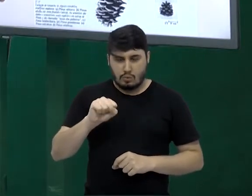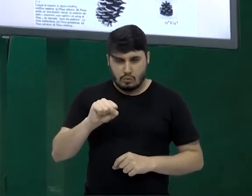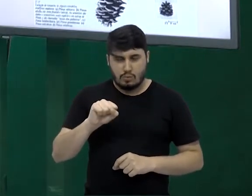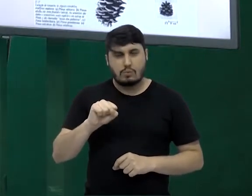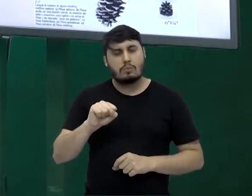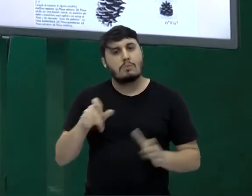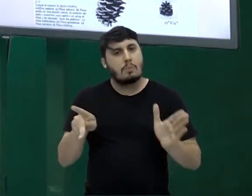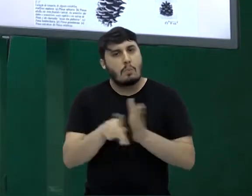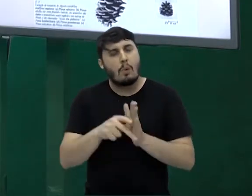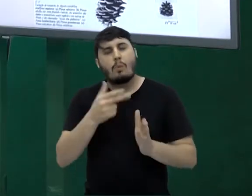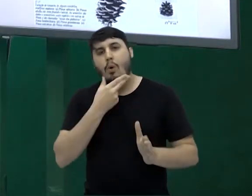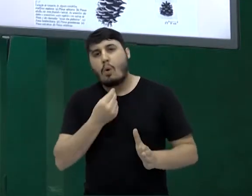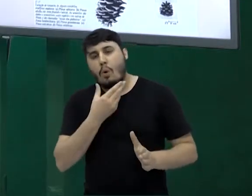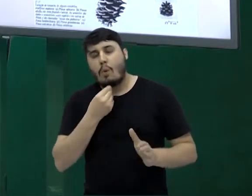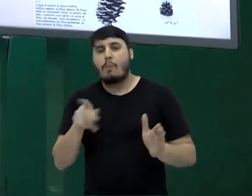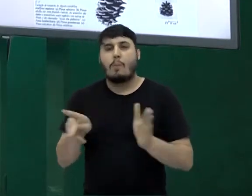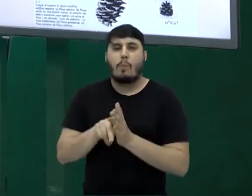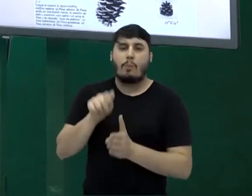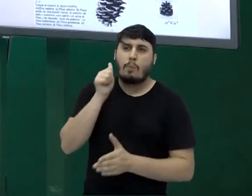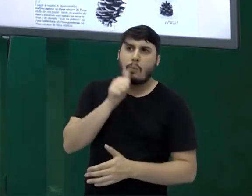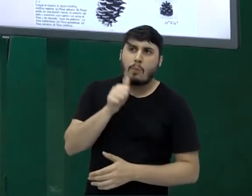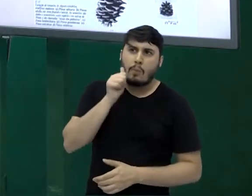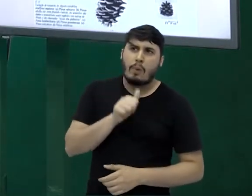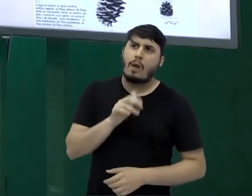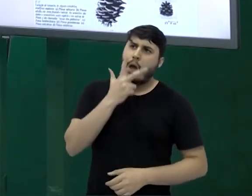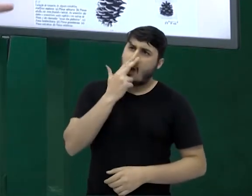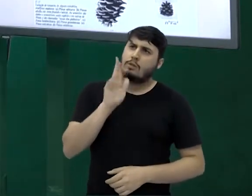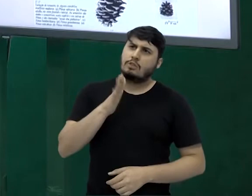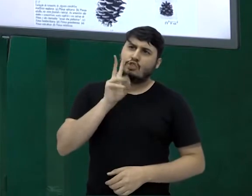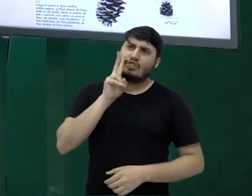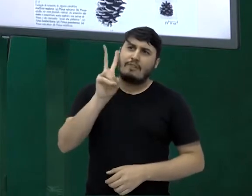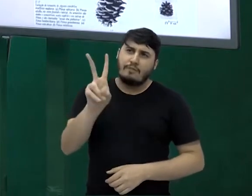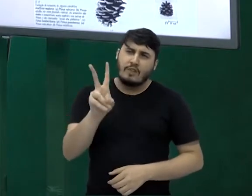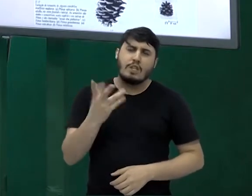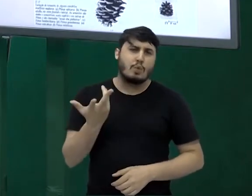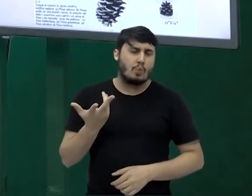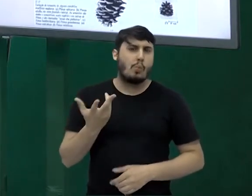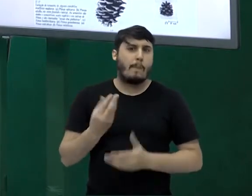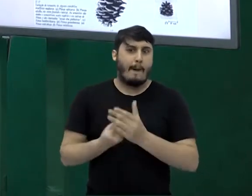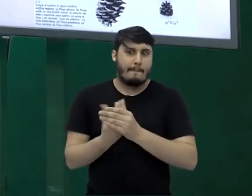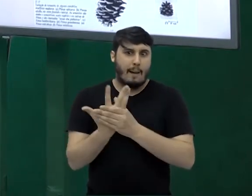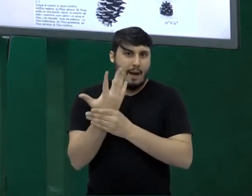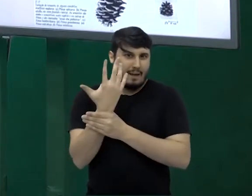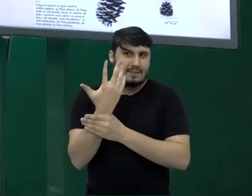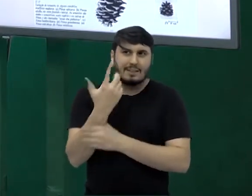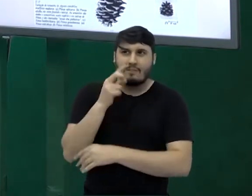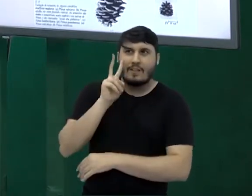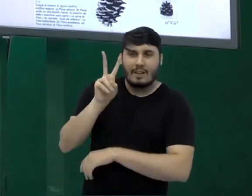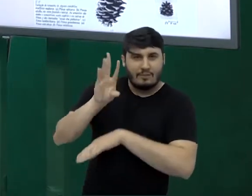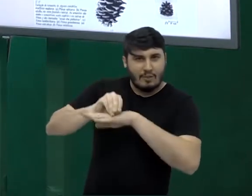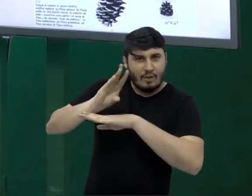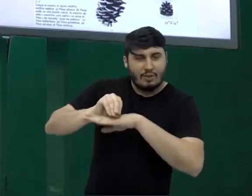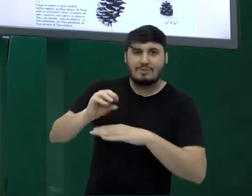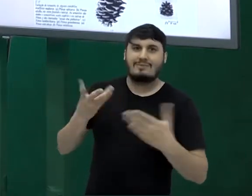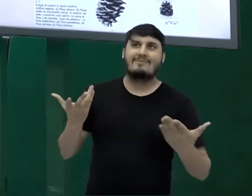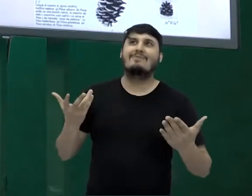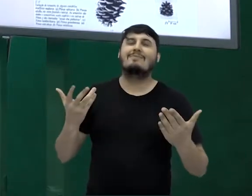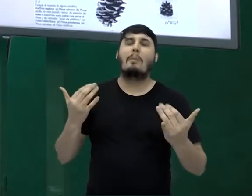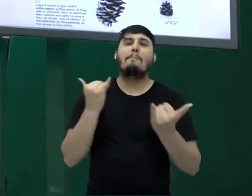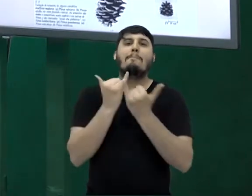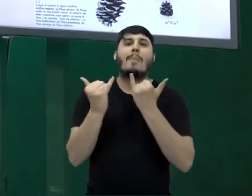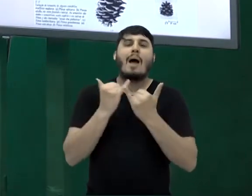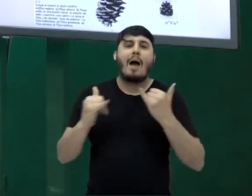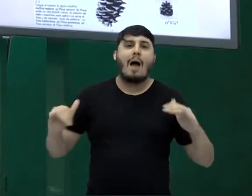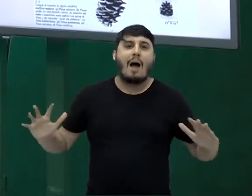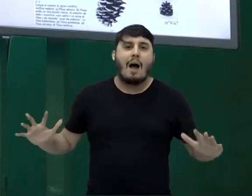e o estróbilo feminino, que é esse redondinho. O que acontece? Esses estróbilos, você deve ter visto isso já, sabe naquelas